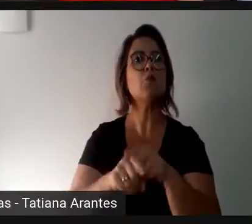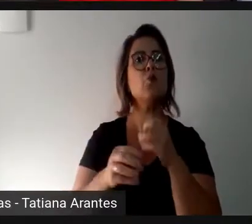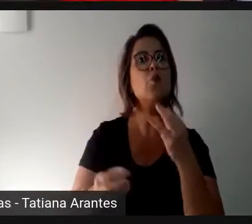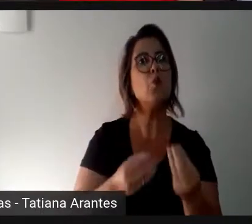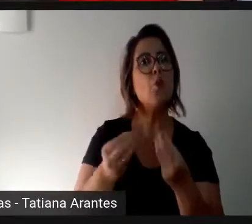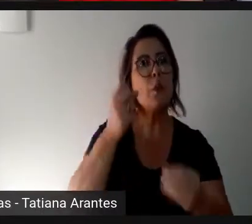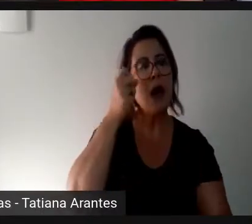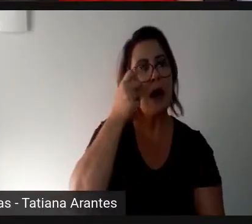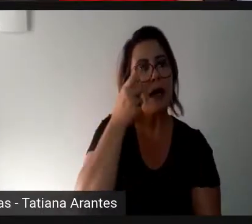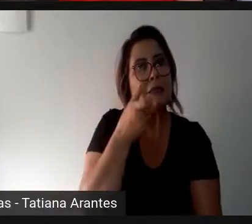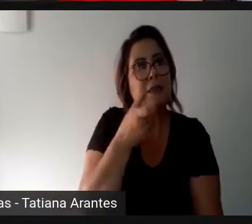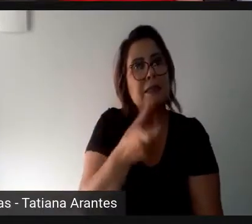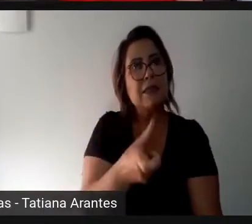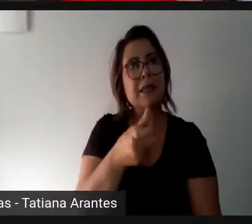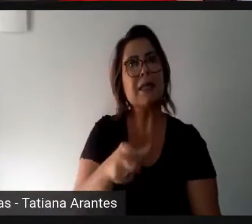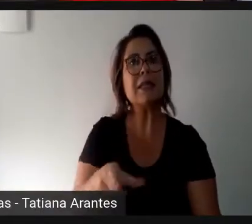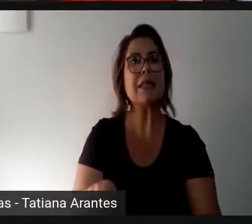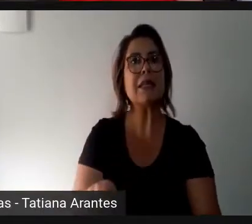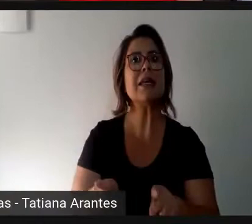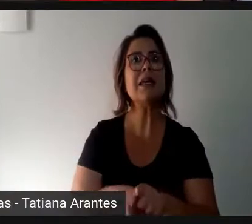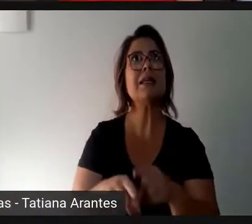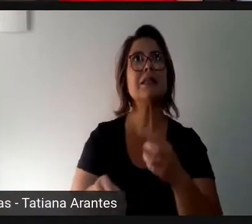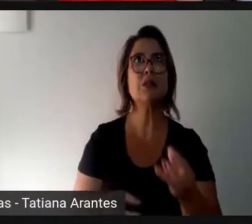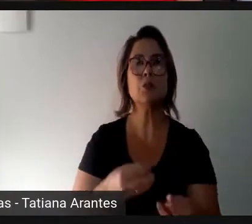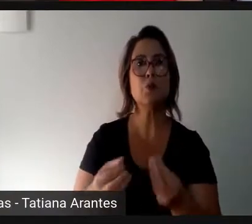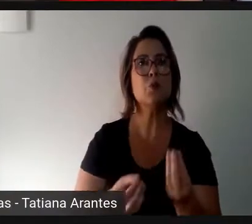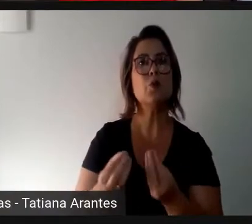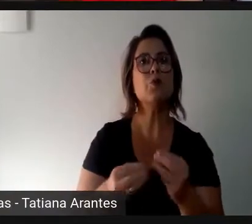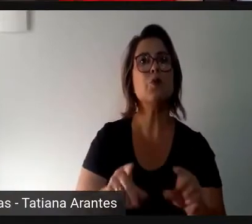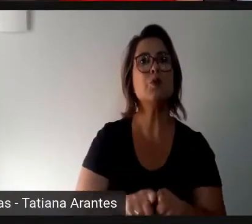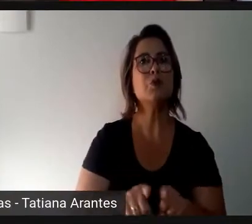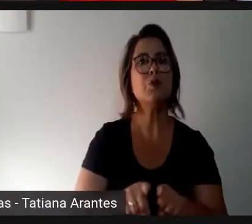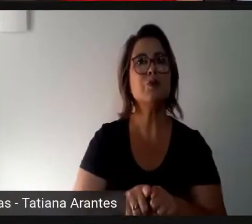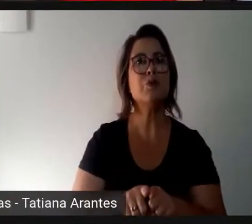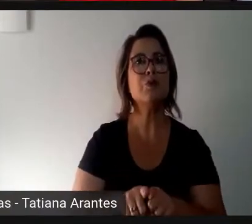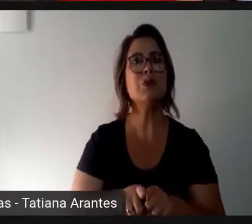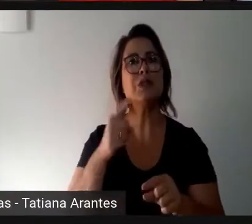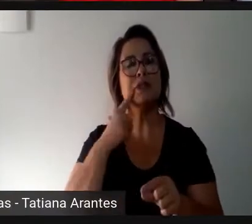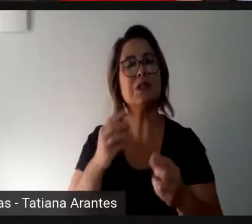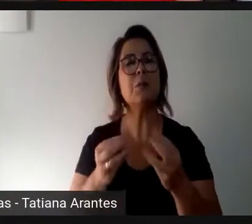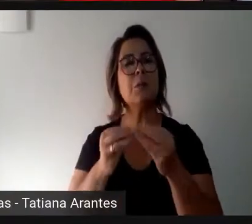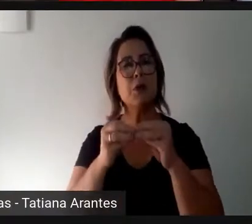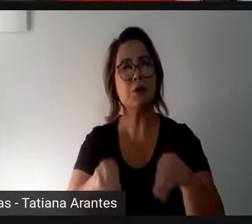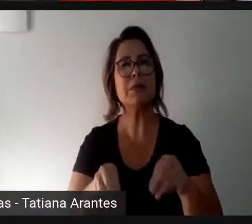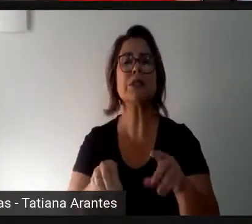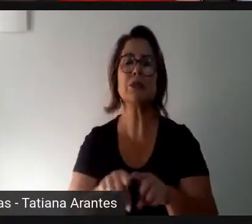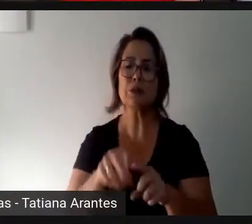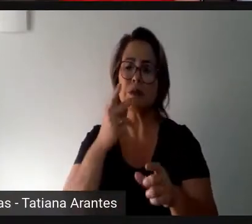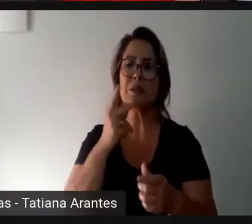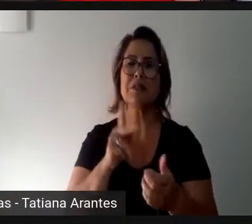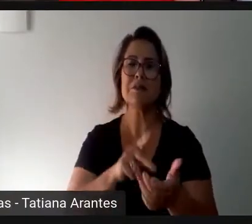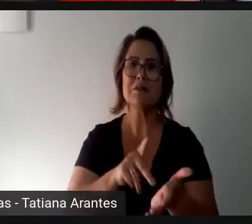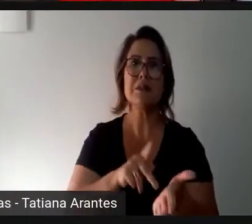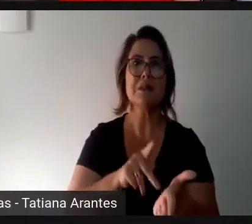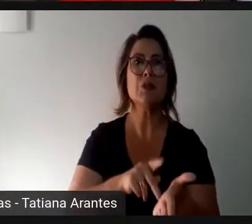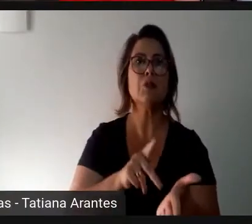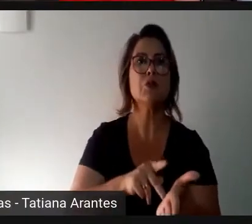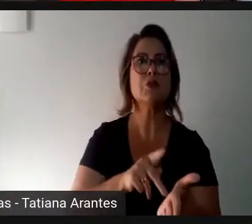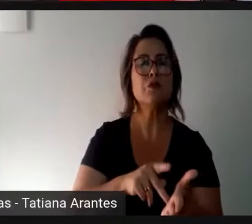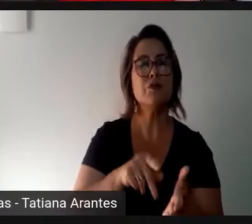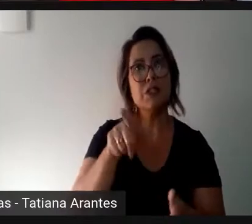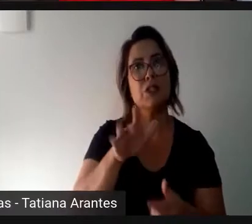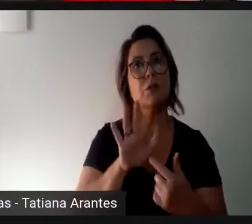interesse do mundo inteiro, né, do globo, e é um fenômeno que ele causa muito prejuízo e muito caro, né? A título de curiosidade, eu trouxe